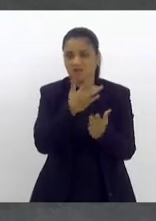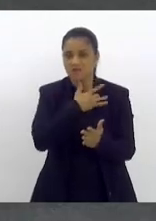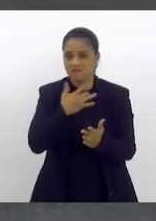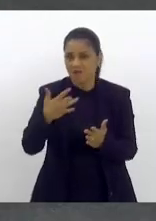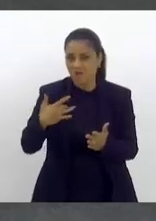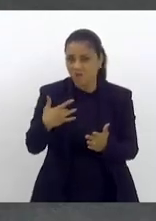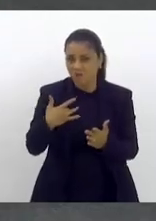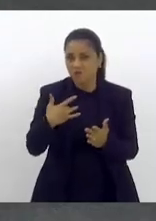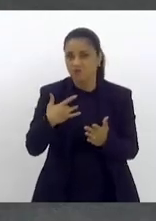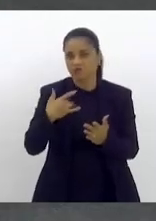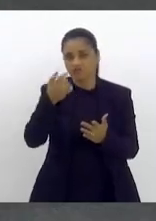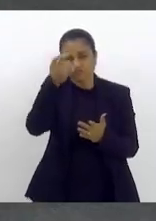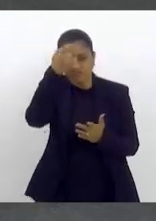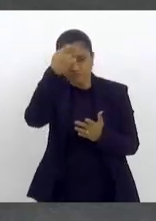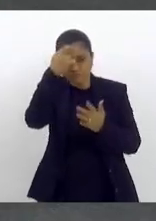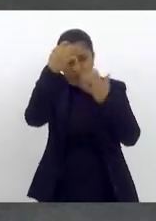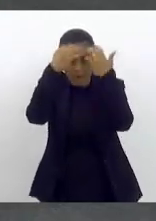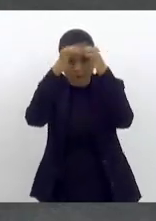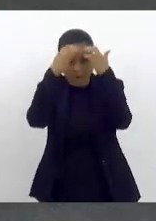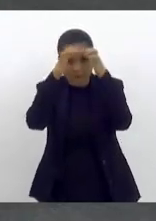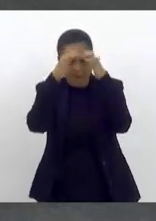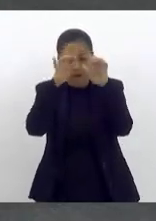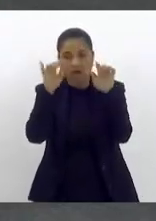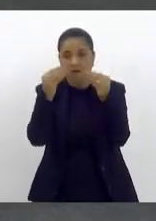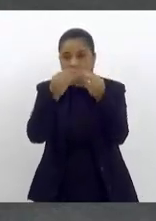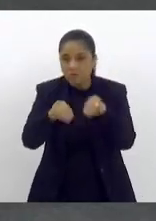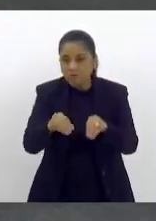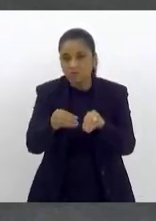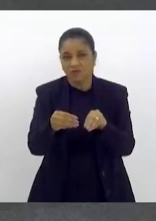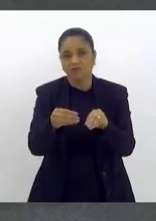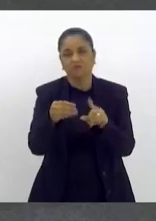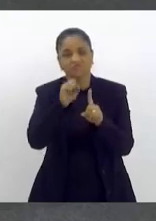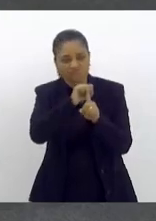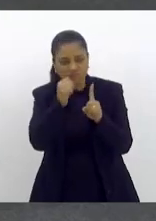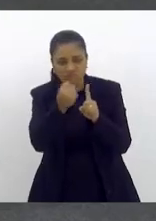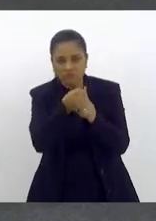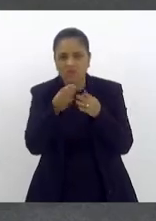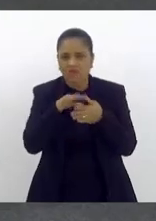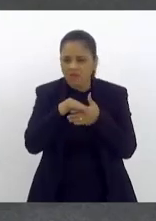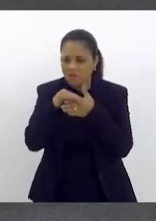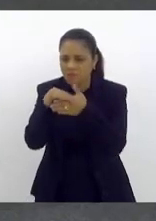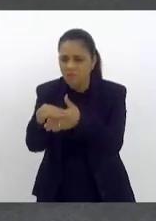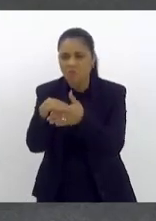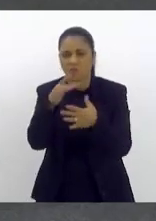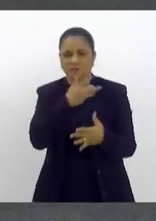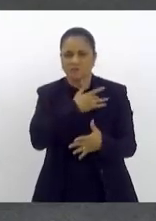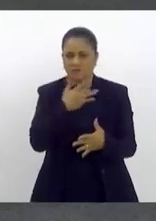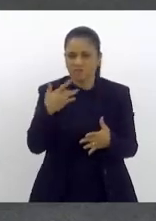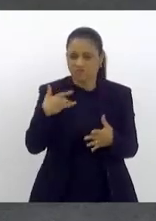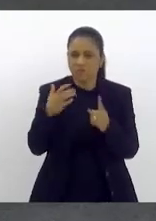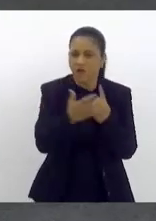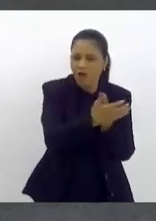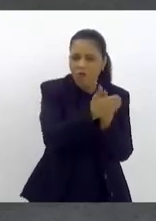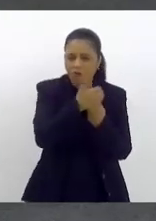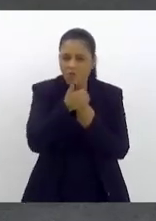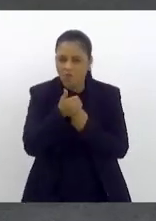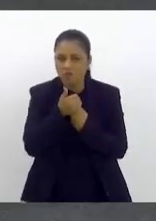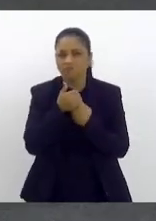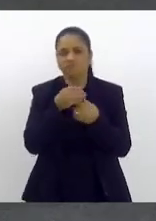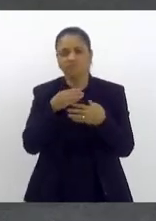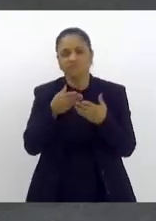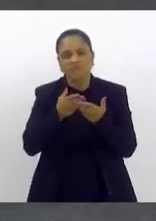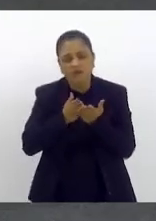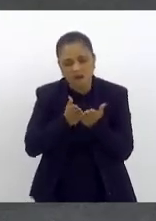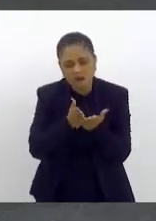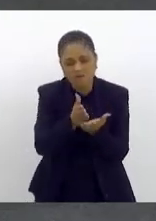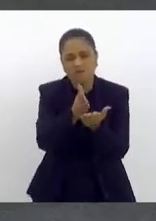abalada, as assistentes sociais foram fundamentais, fizeram encaminhamento para a rede de saúde, acolheram, encaminharam as crianças